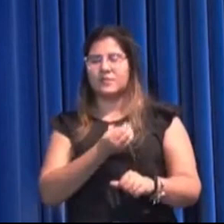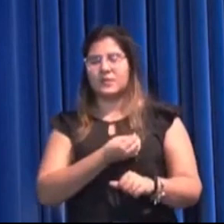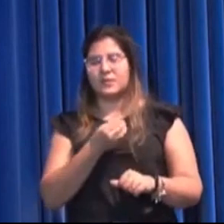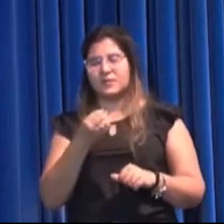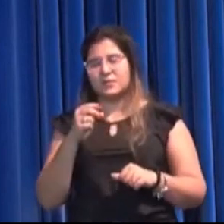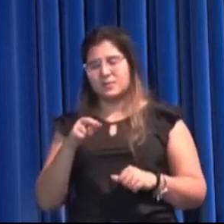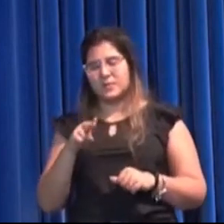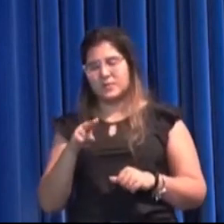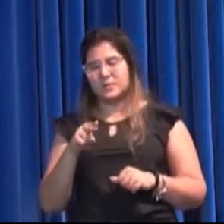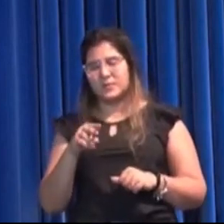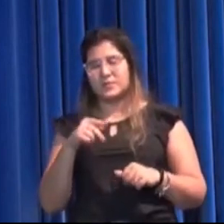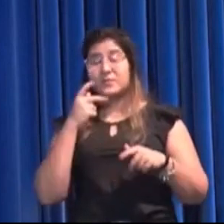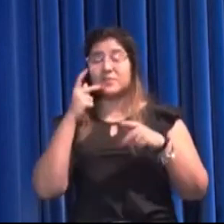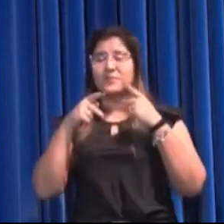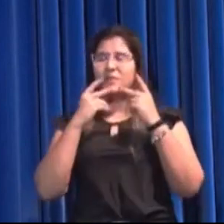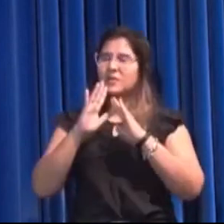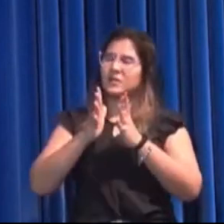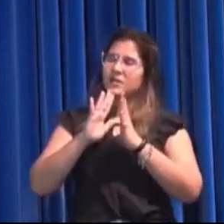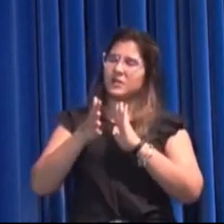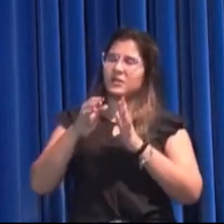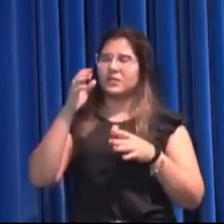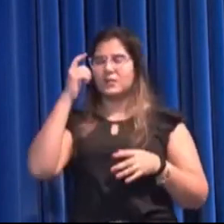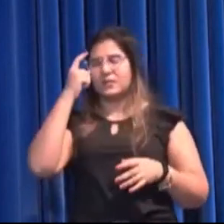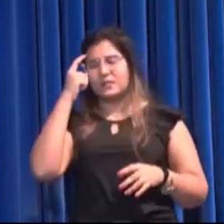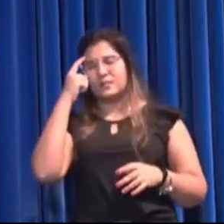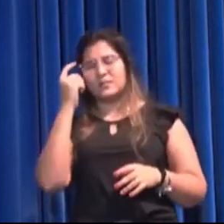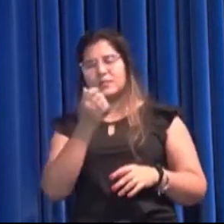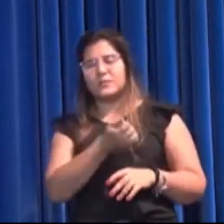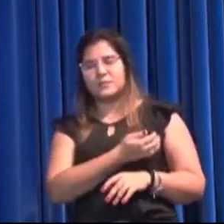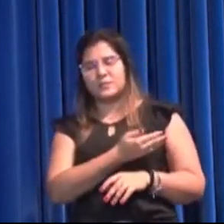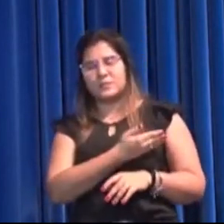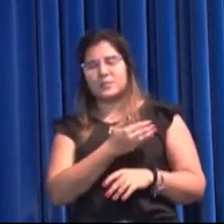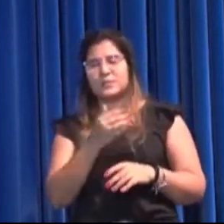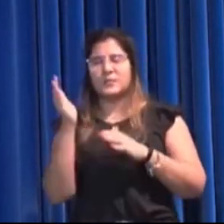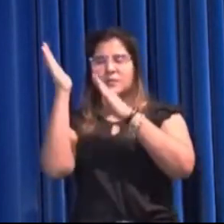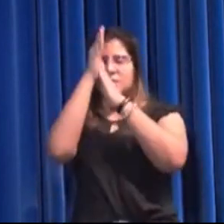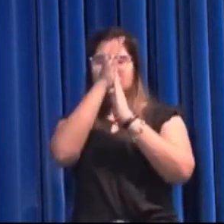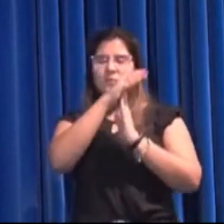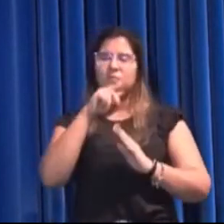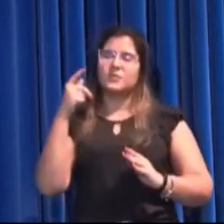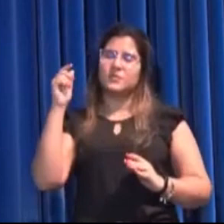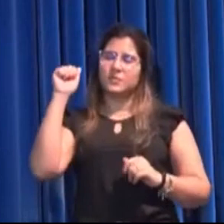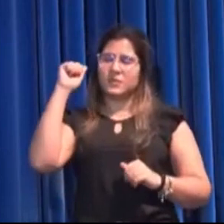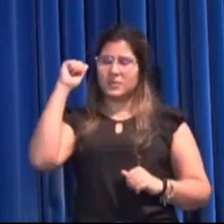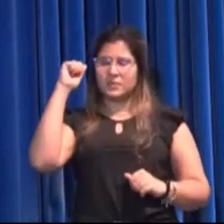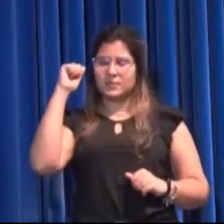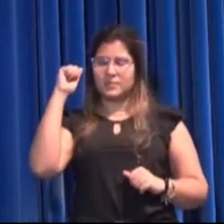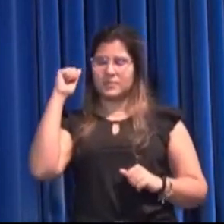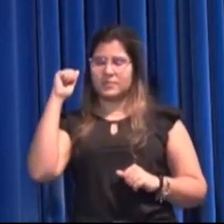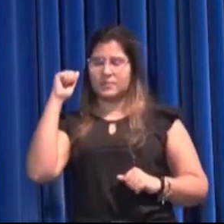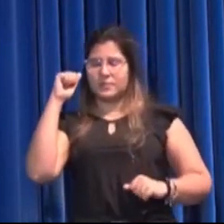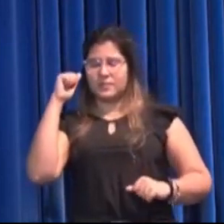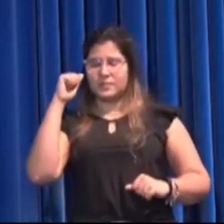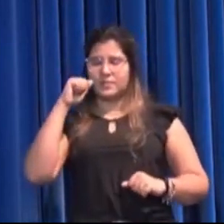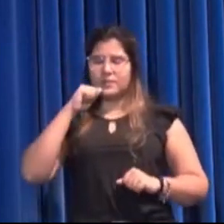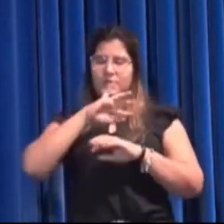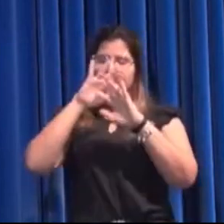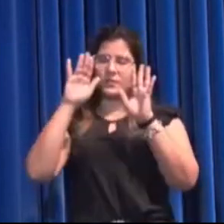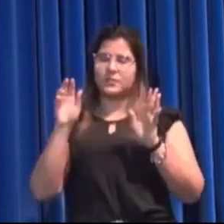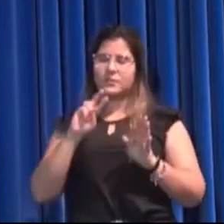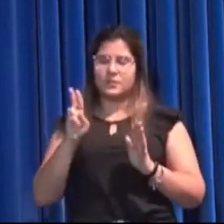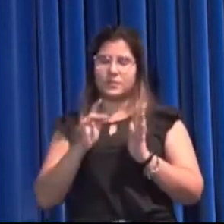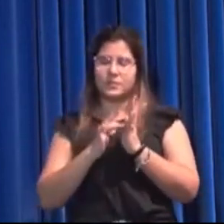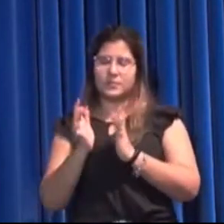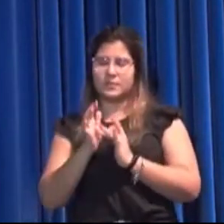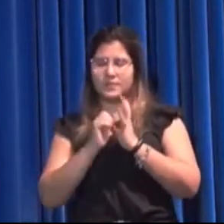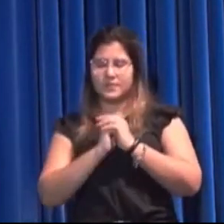falas, com as nossas mentes, com os nossos corações. Para o louvor da tua glória. Assim eu oro em nome de Jesus. Amém.